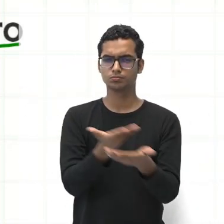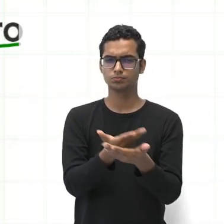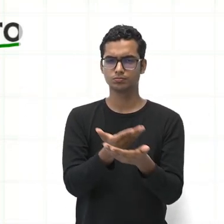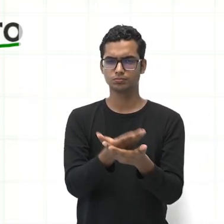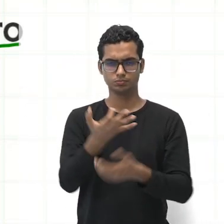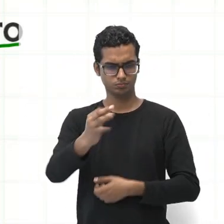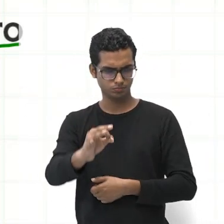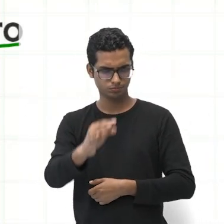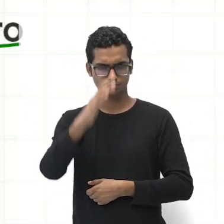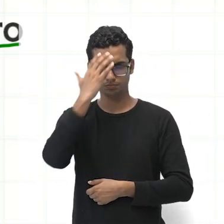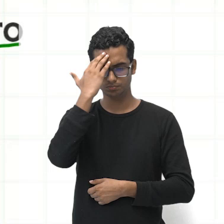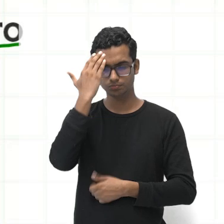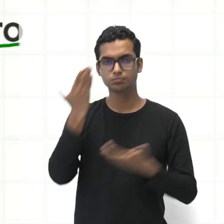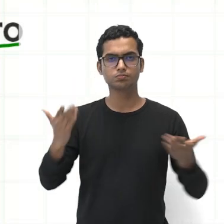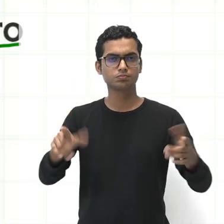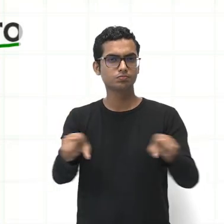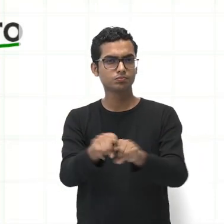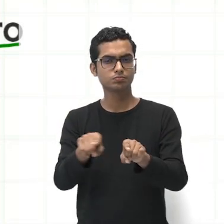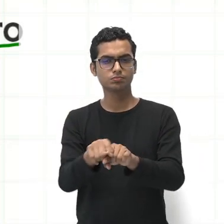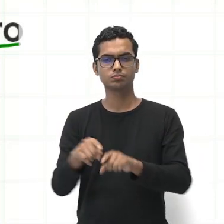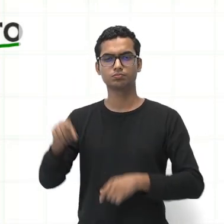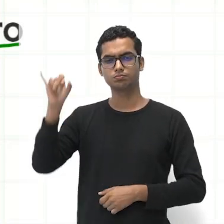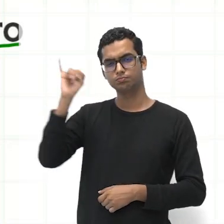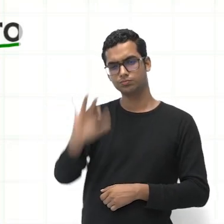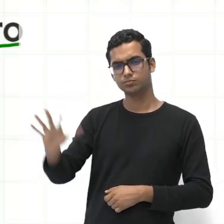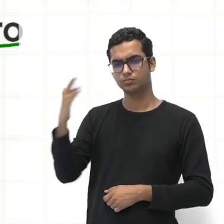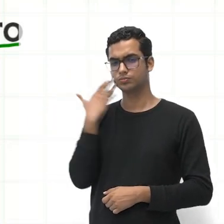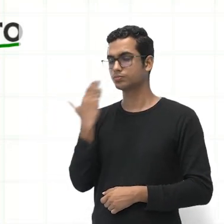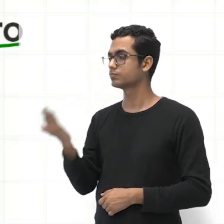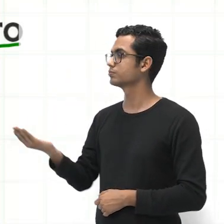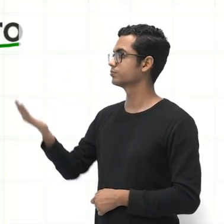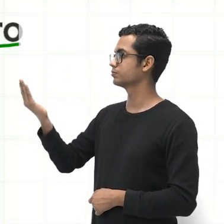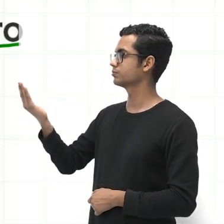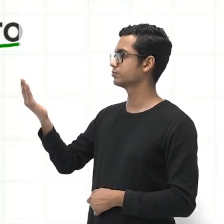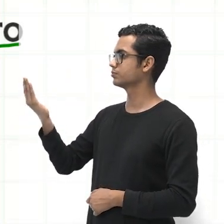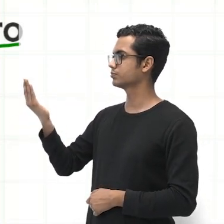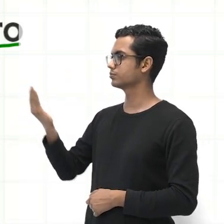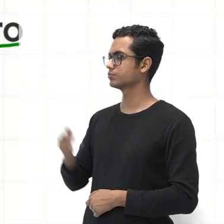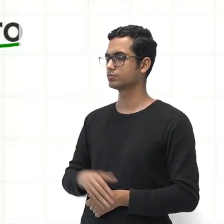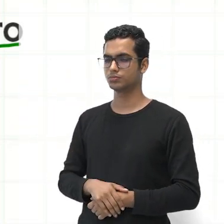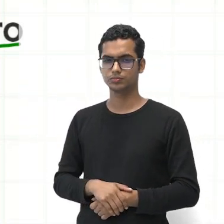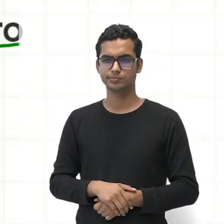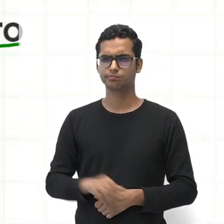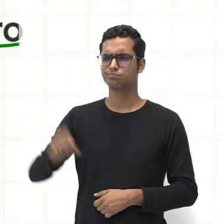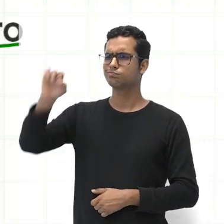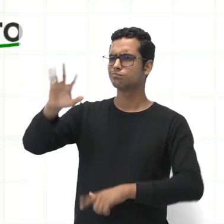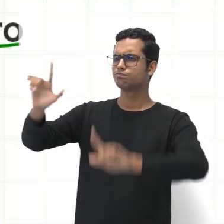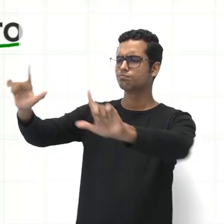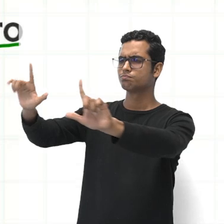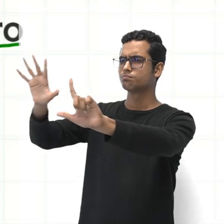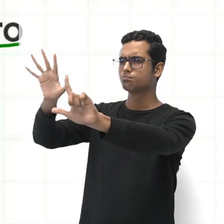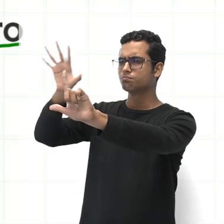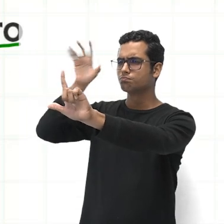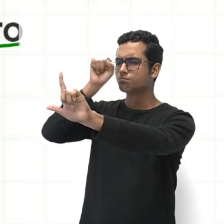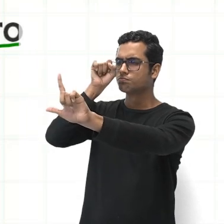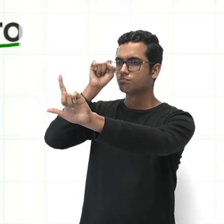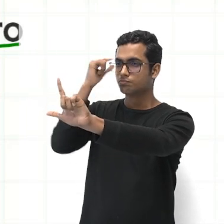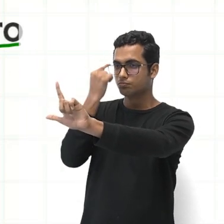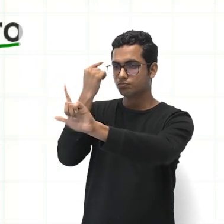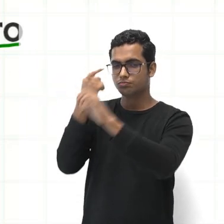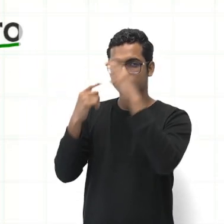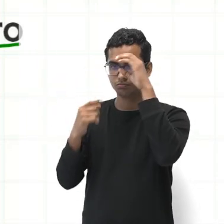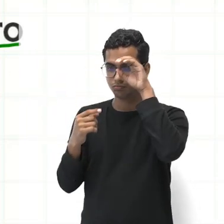aula, certo? Essa imagem que você recebe passa pela sua